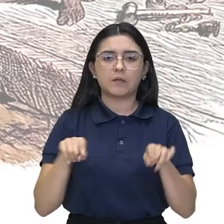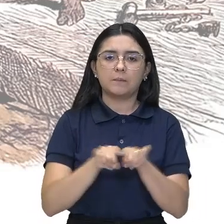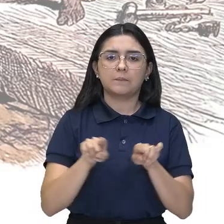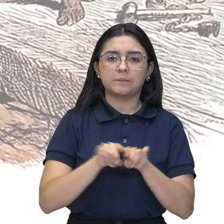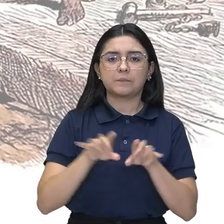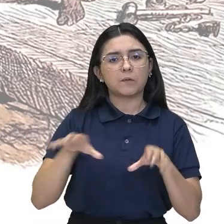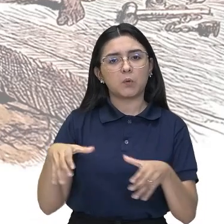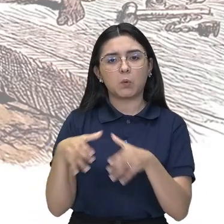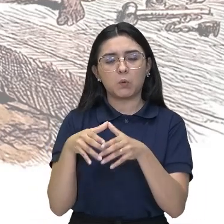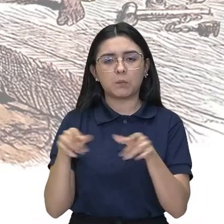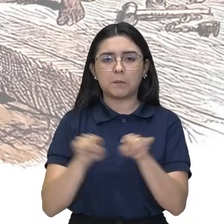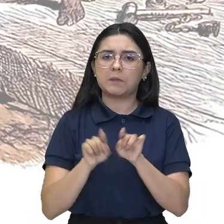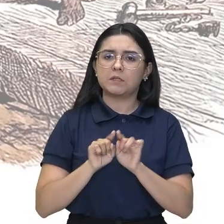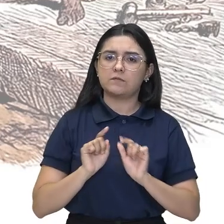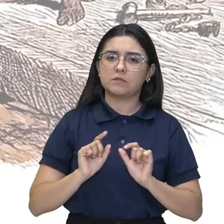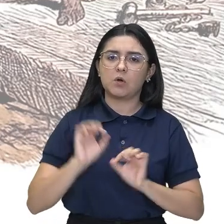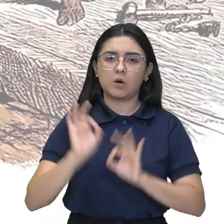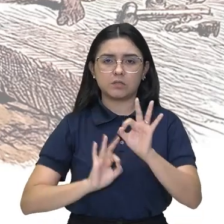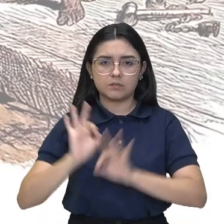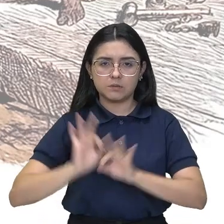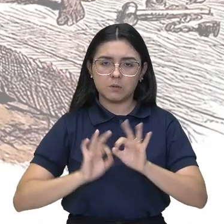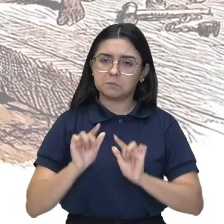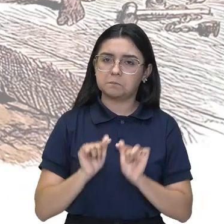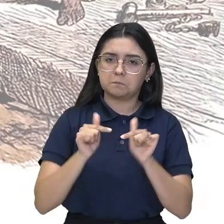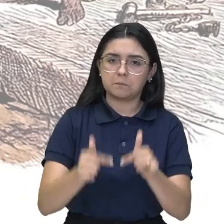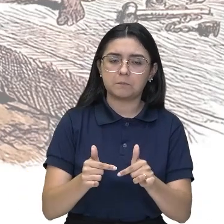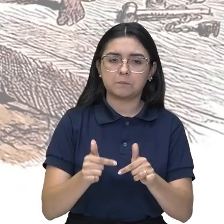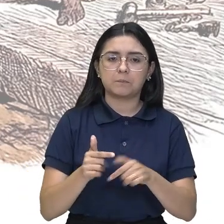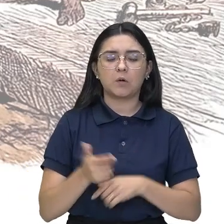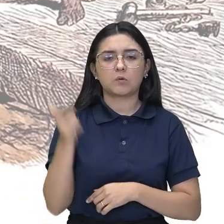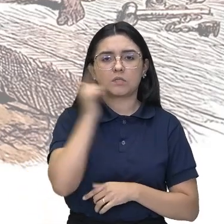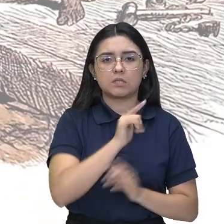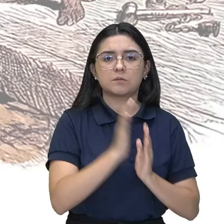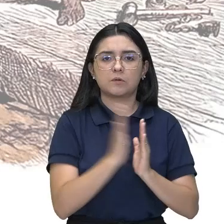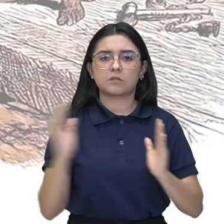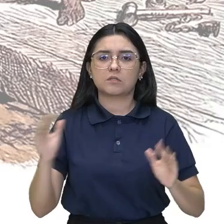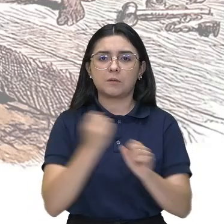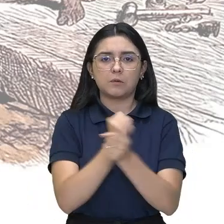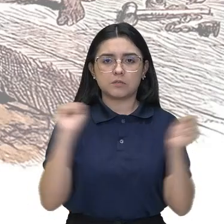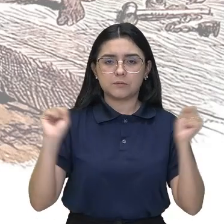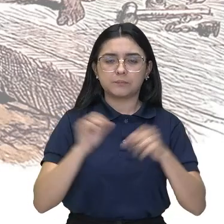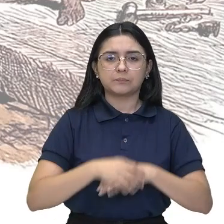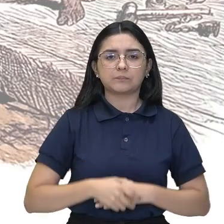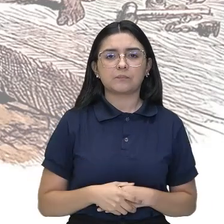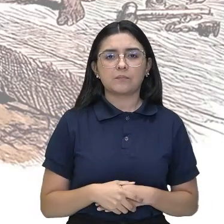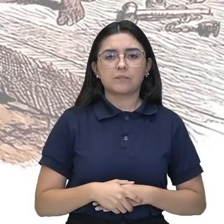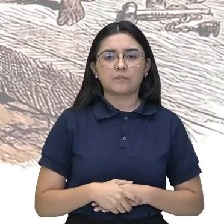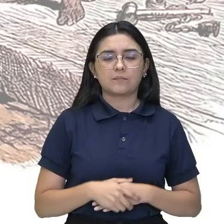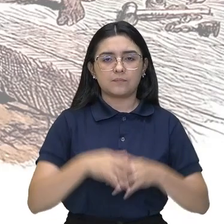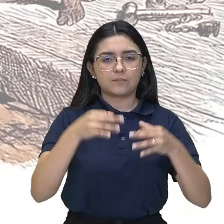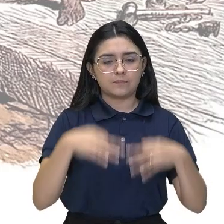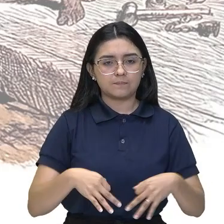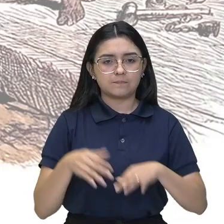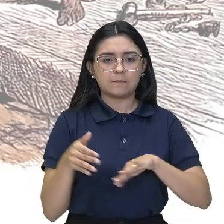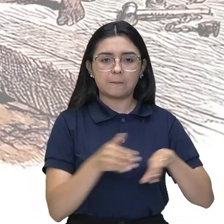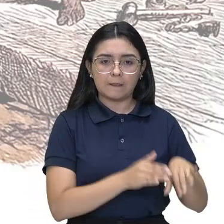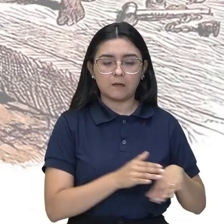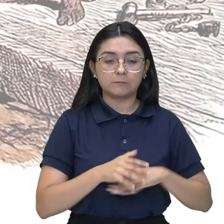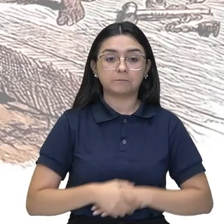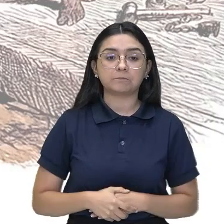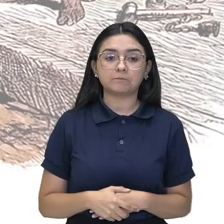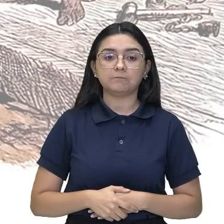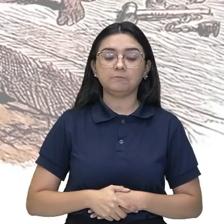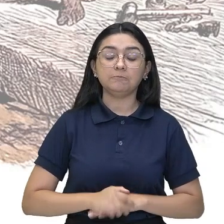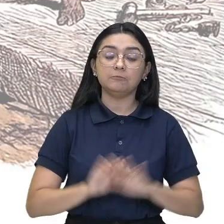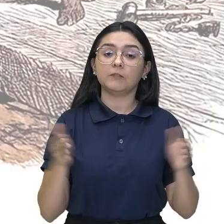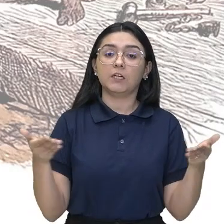estavam se mobilizando para chegar a esse processo da abolição, é isso? Muito bem. E